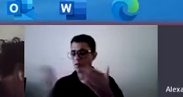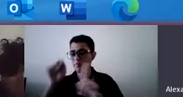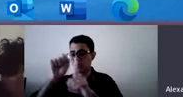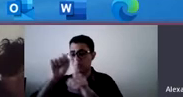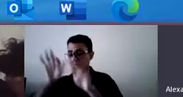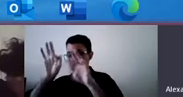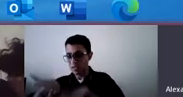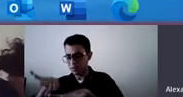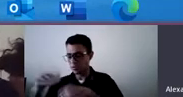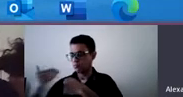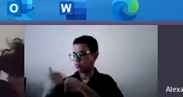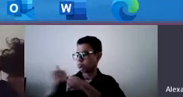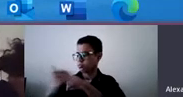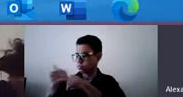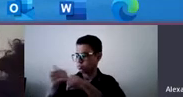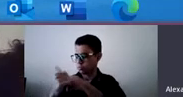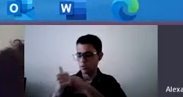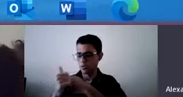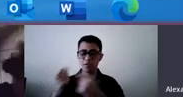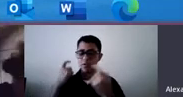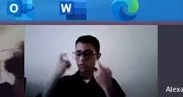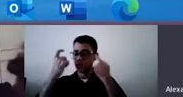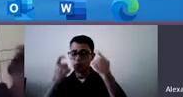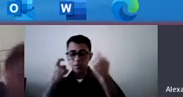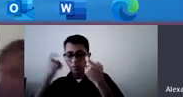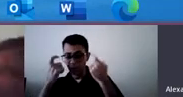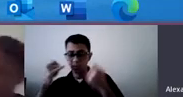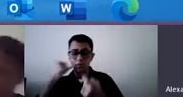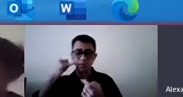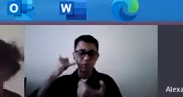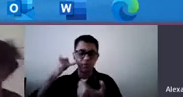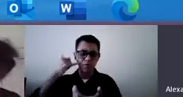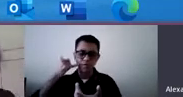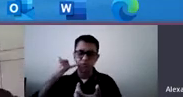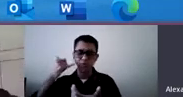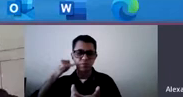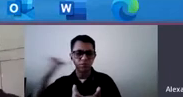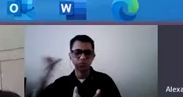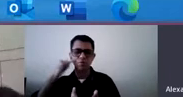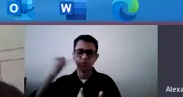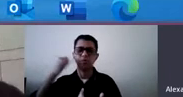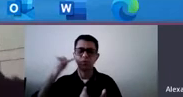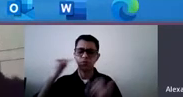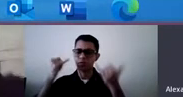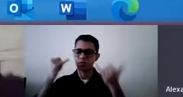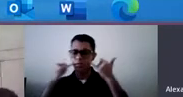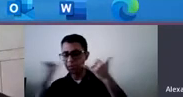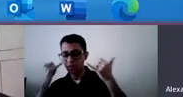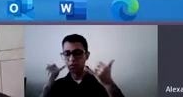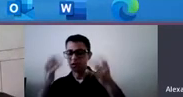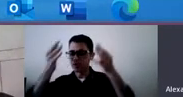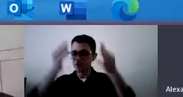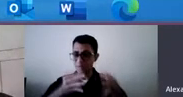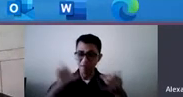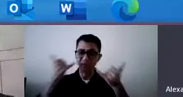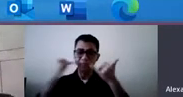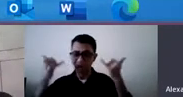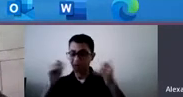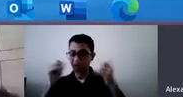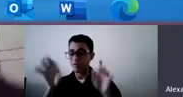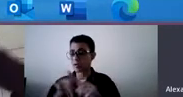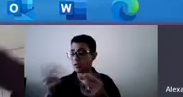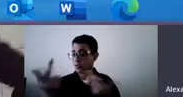bimestre. É muita gente. Os nossos celulares, eles não param. O meu não para. O de vocês, eu tenho certeza que não